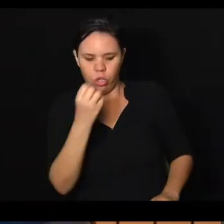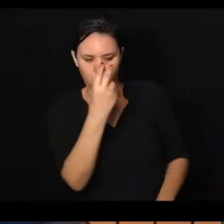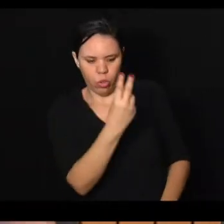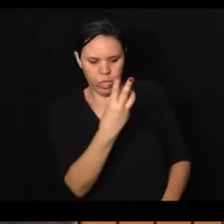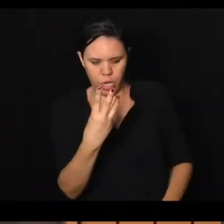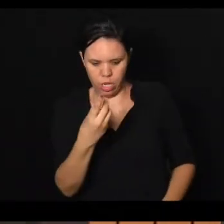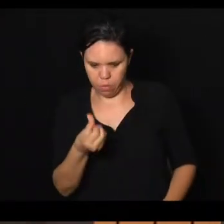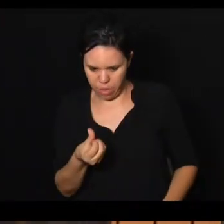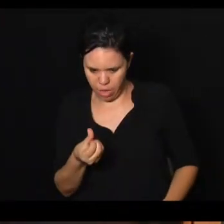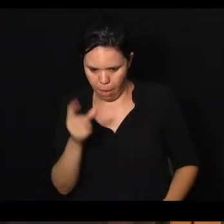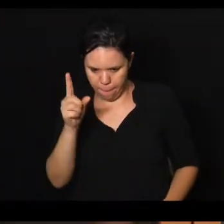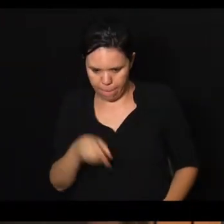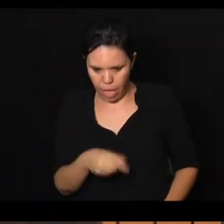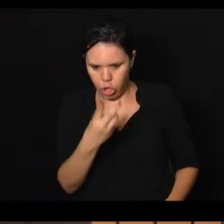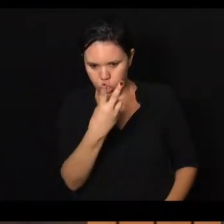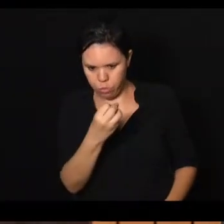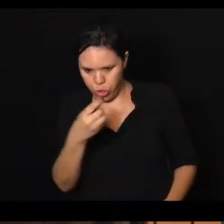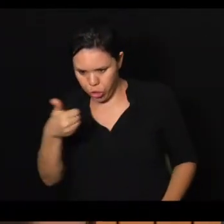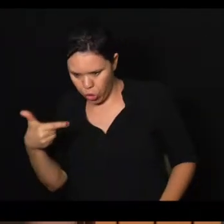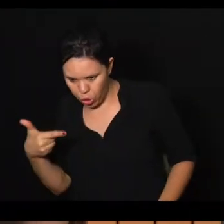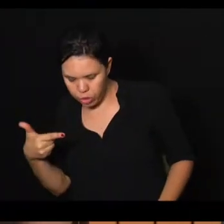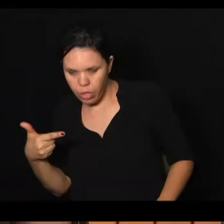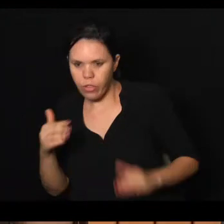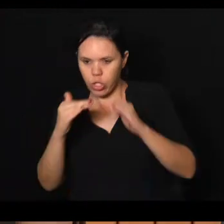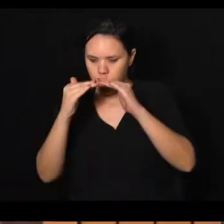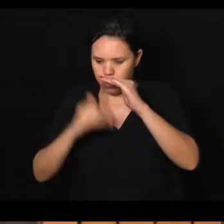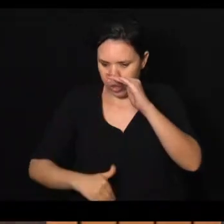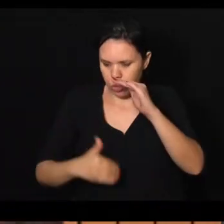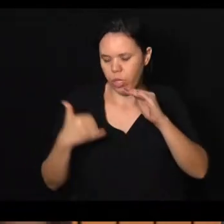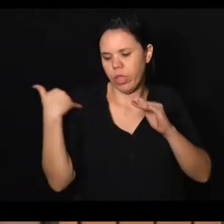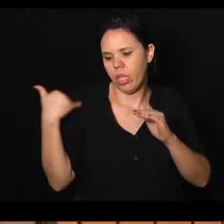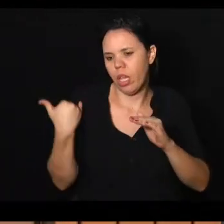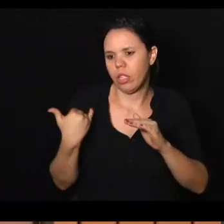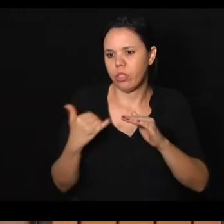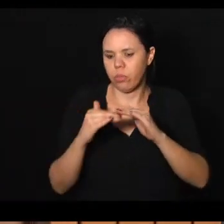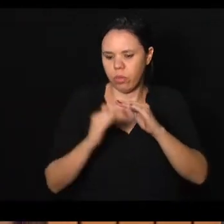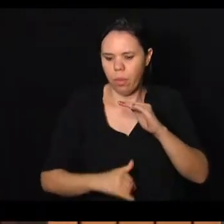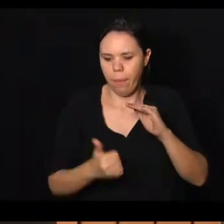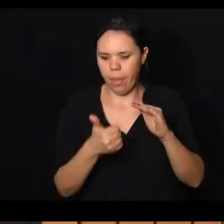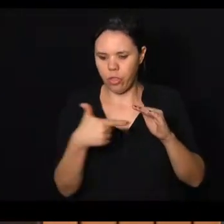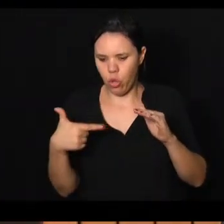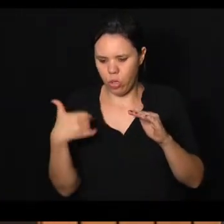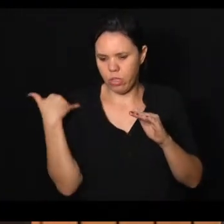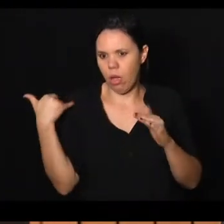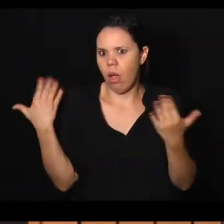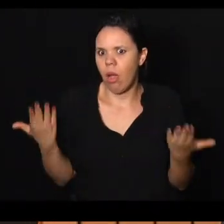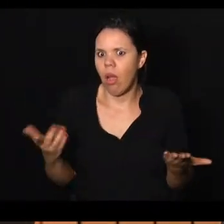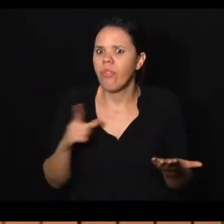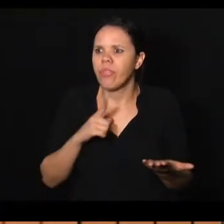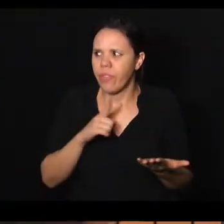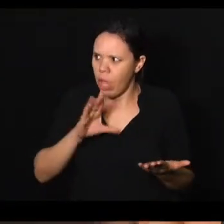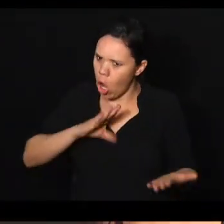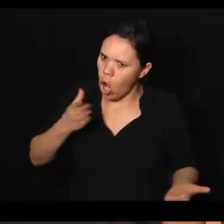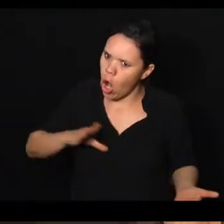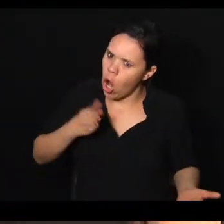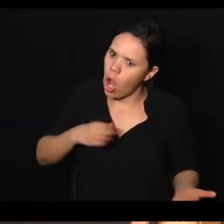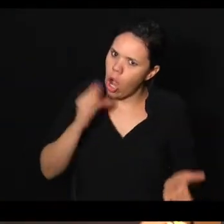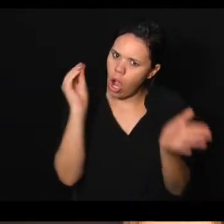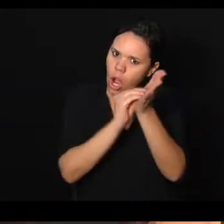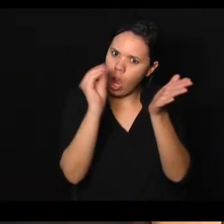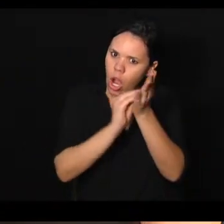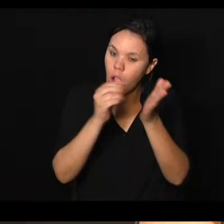236/2012. Vamos diminuir a idade do consentimento sexual para 12 anos. Tiveram a coragem de